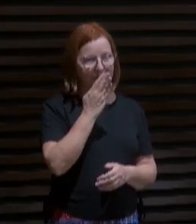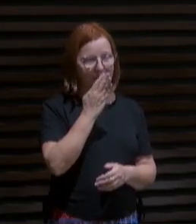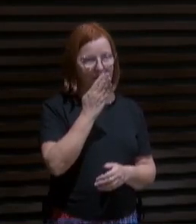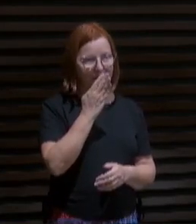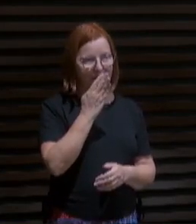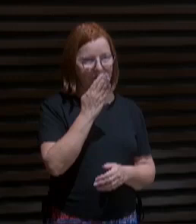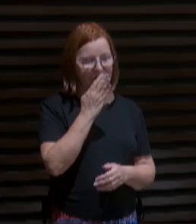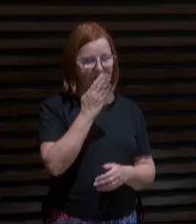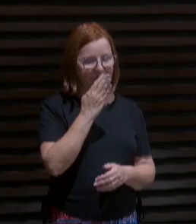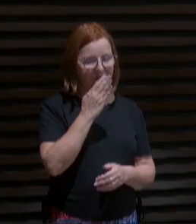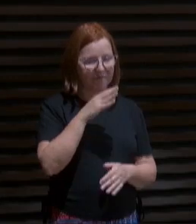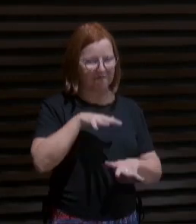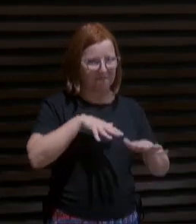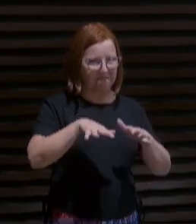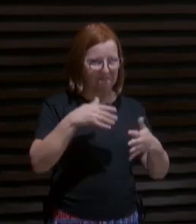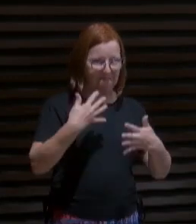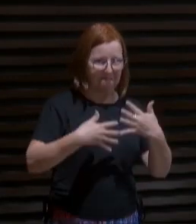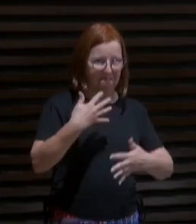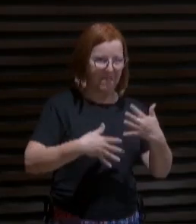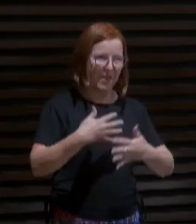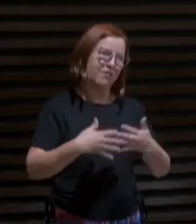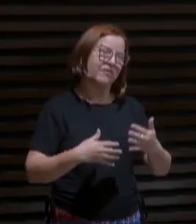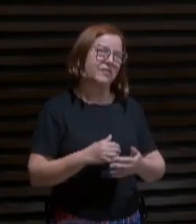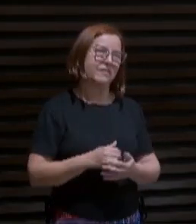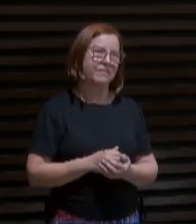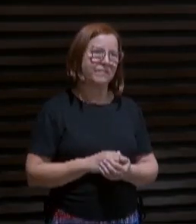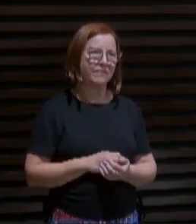do caos, da confusão.